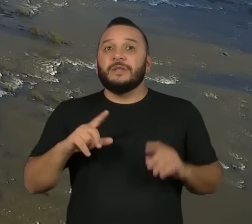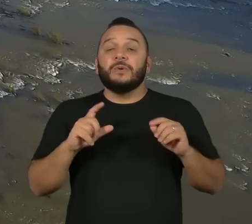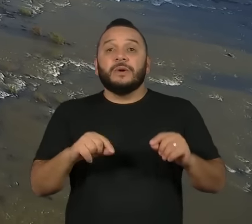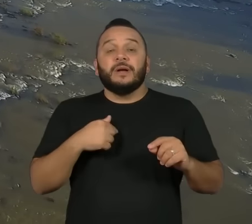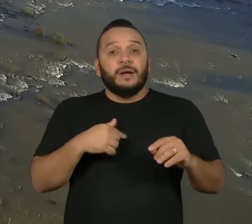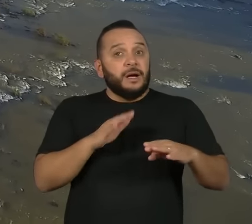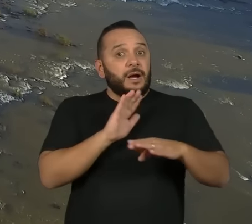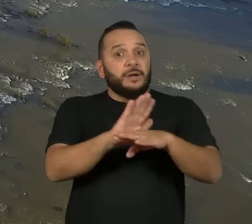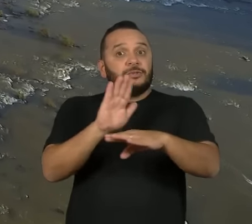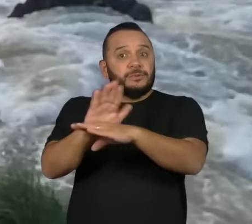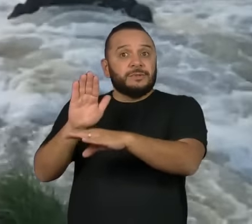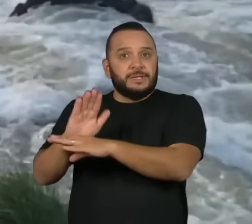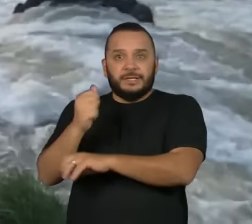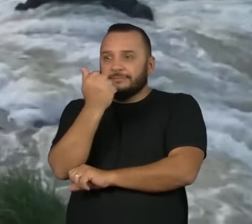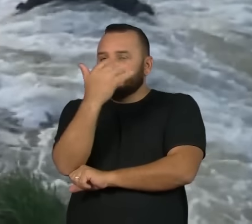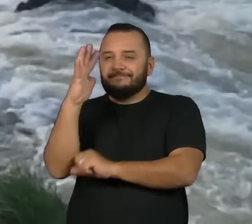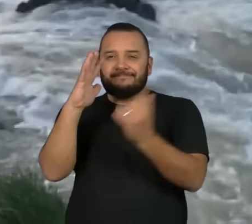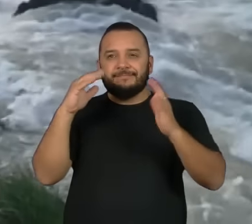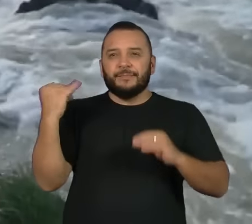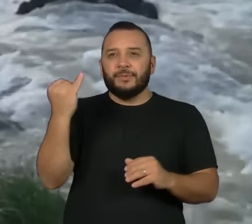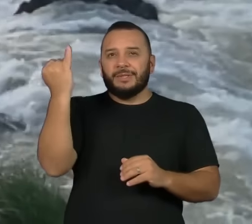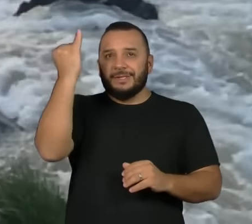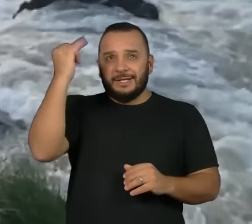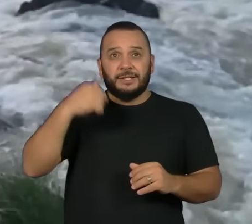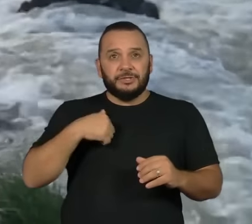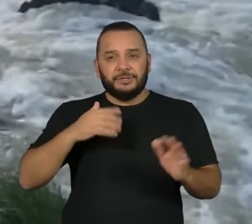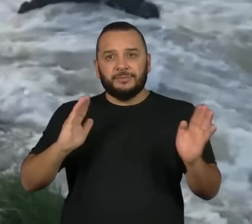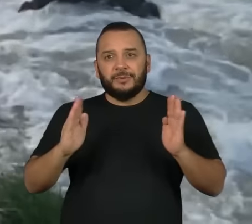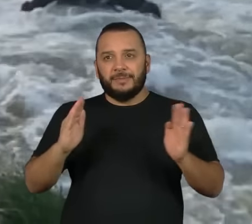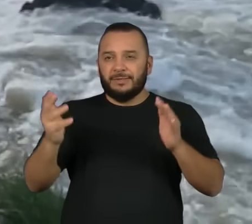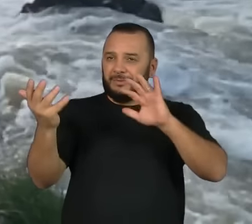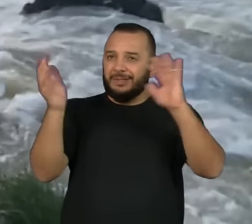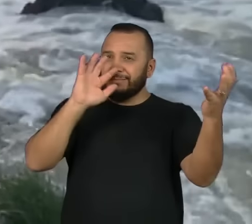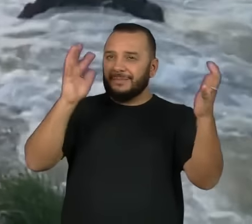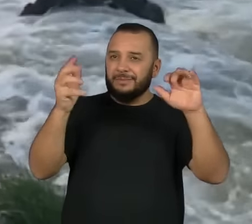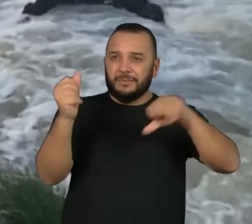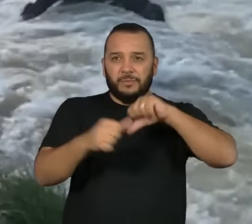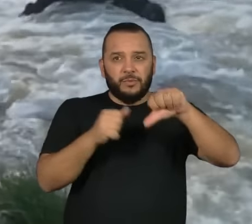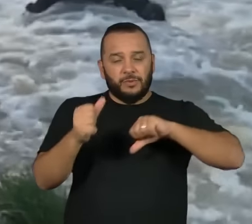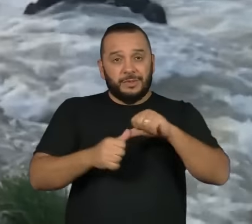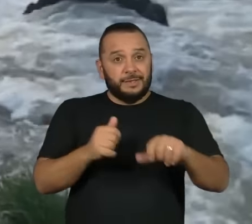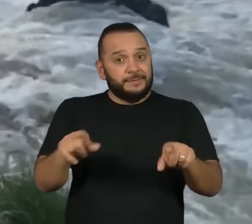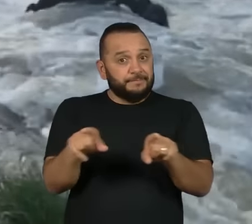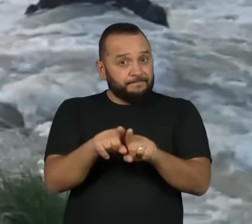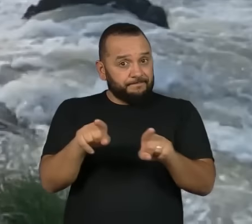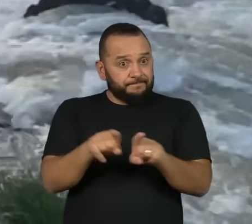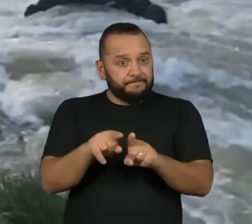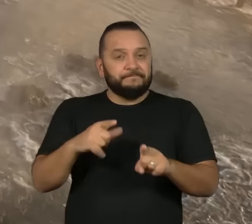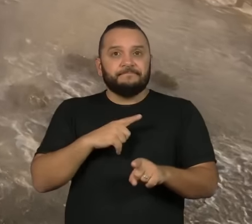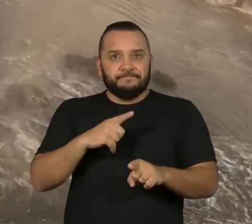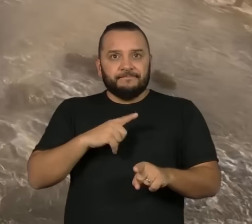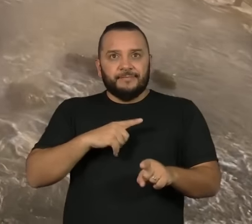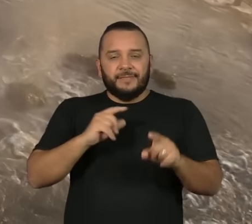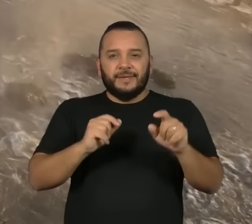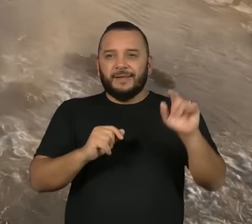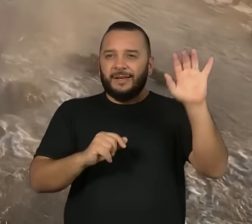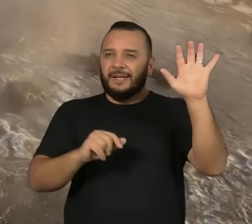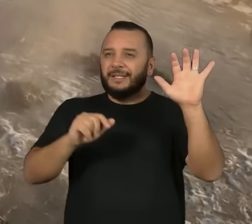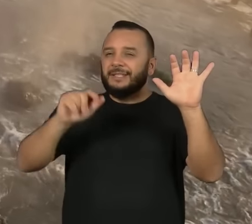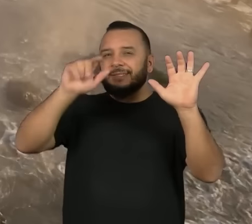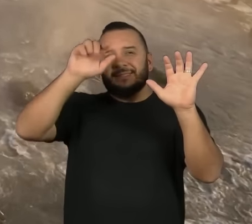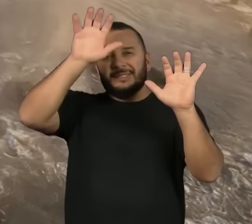ambientais fundamentais em tempos de mudanças climáticas. E não só. Além de capturar carbono da